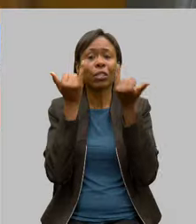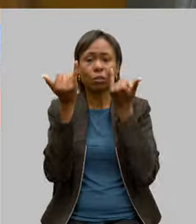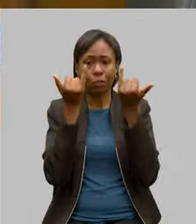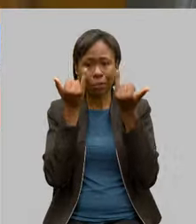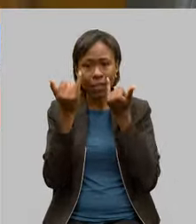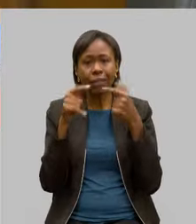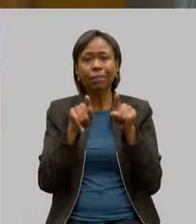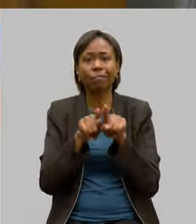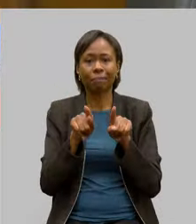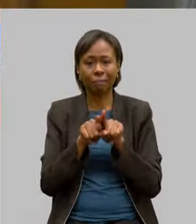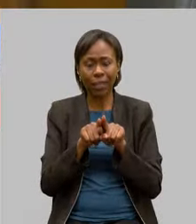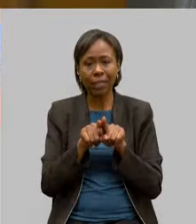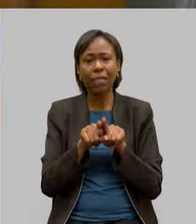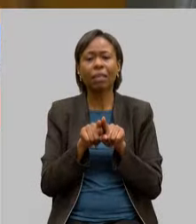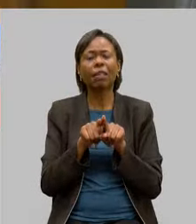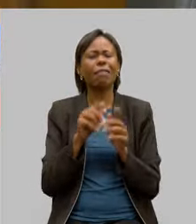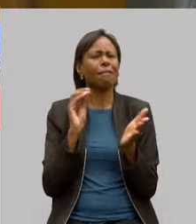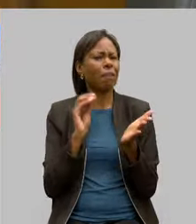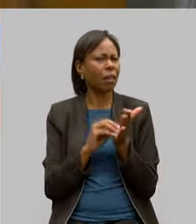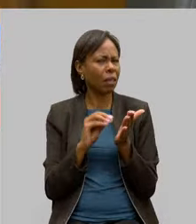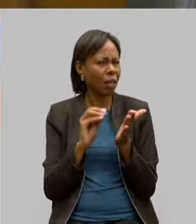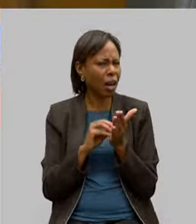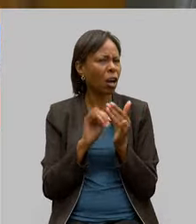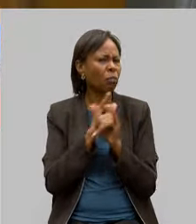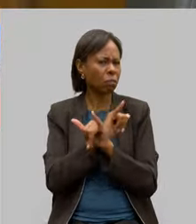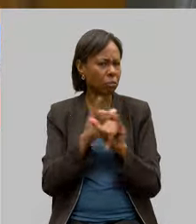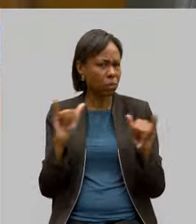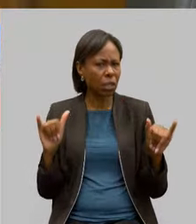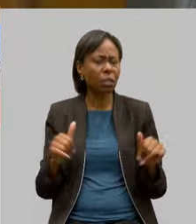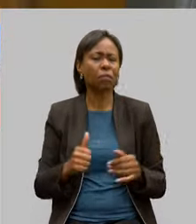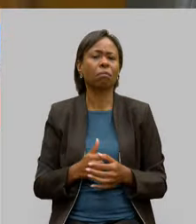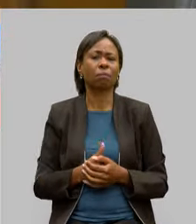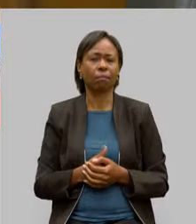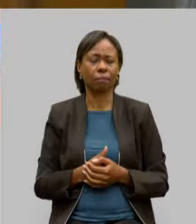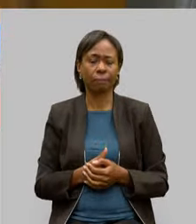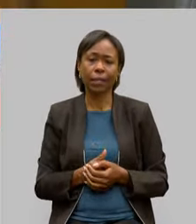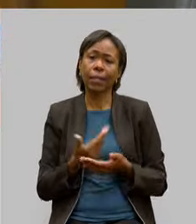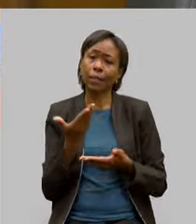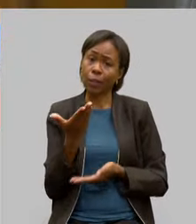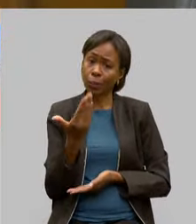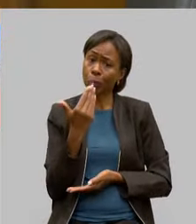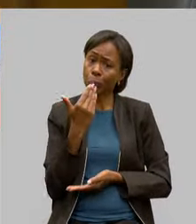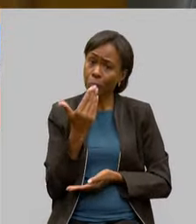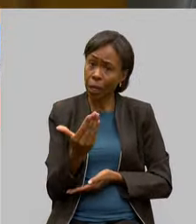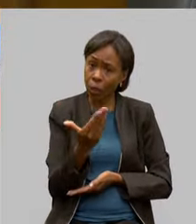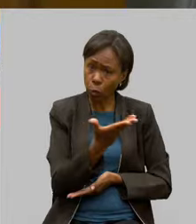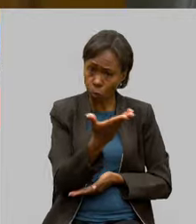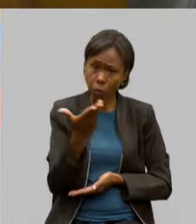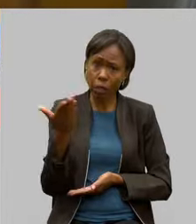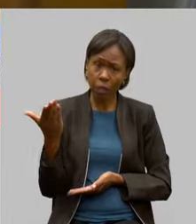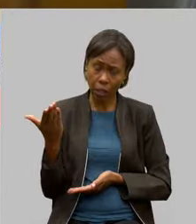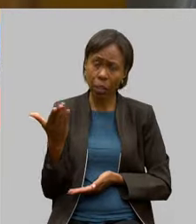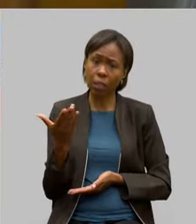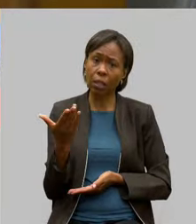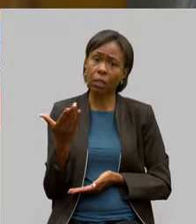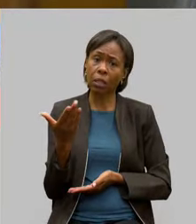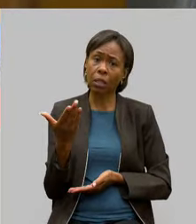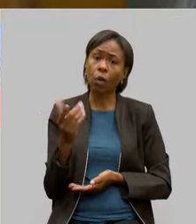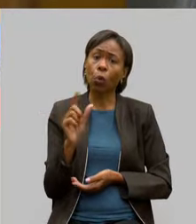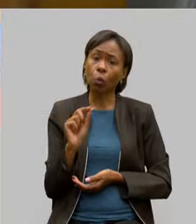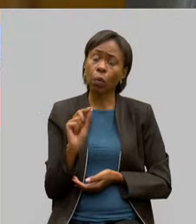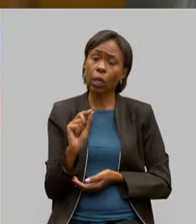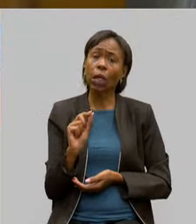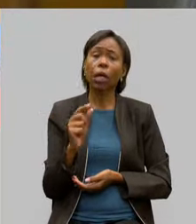informação muita falta de informação então eu peço a vocês sugiro como encaminhamento que a gente faça uma